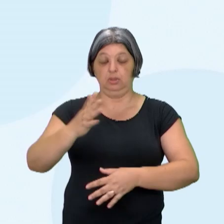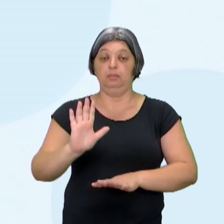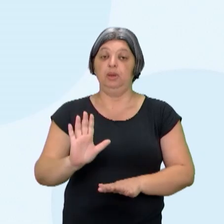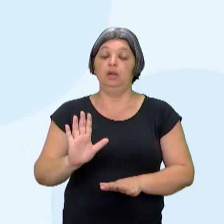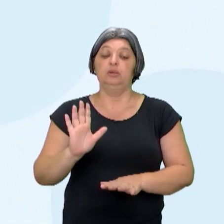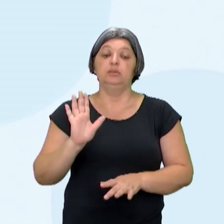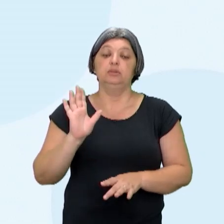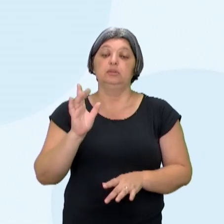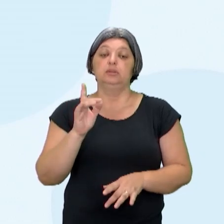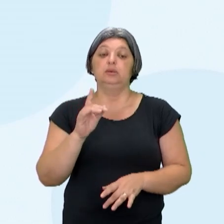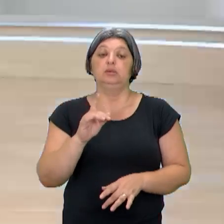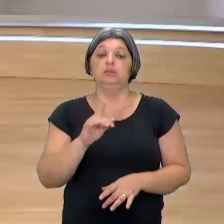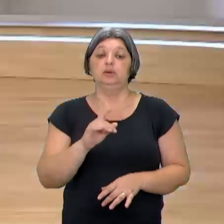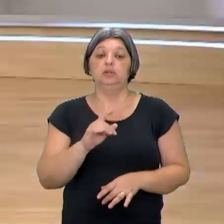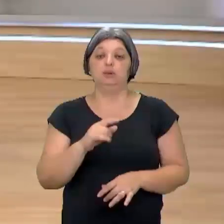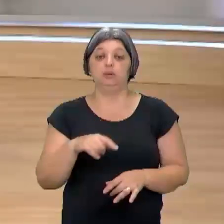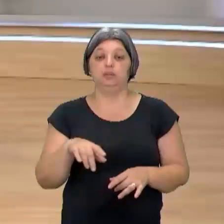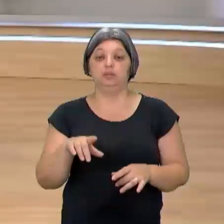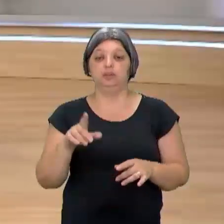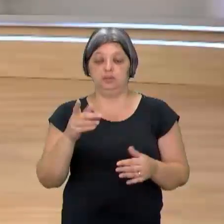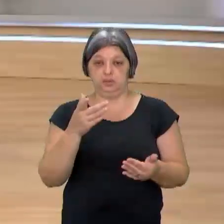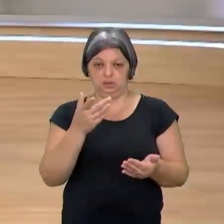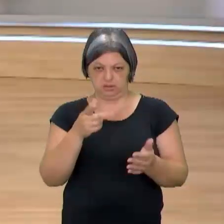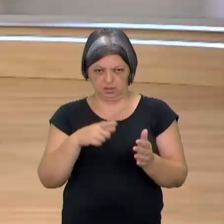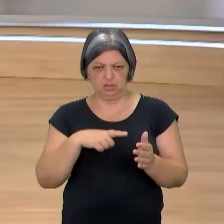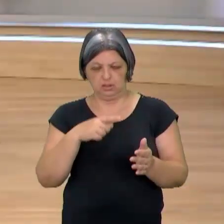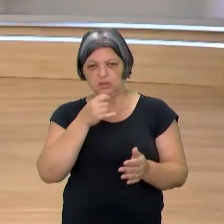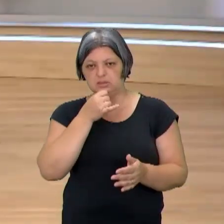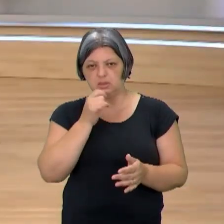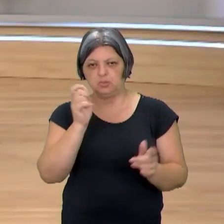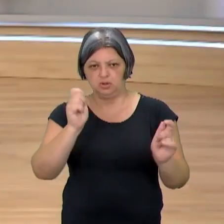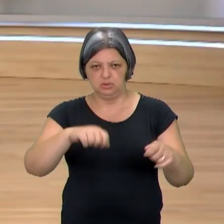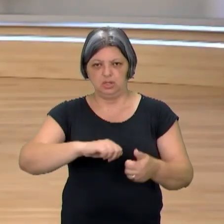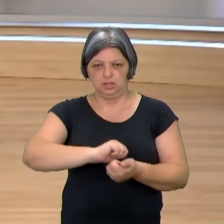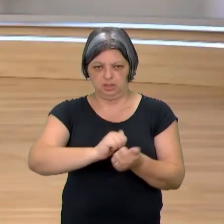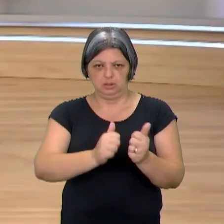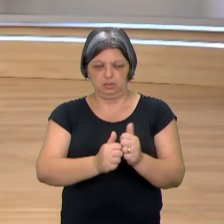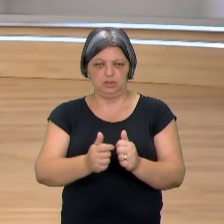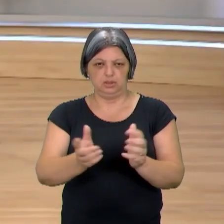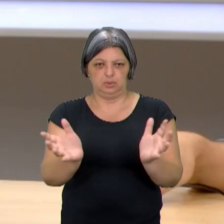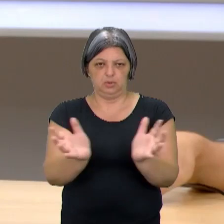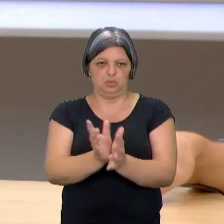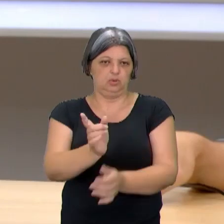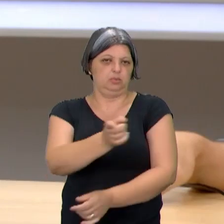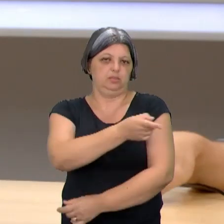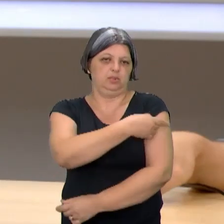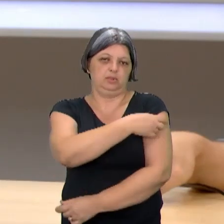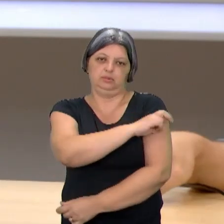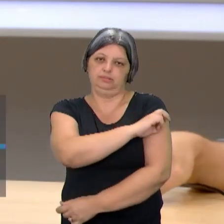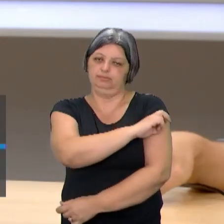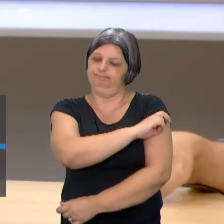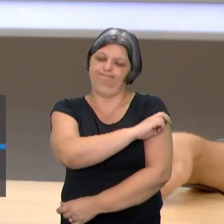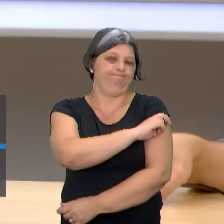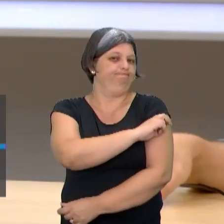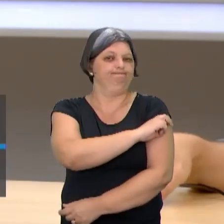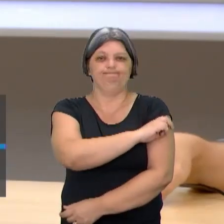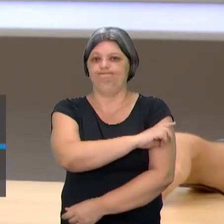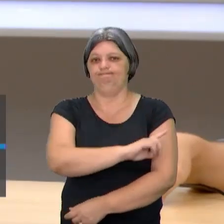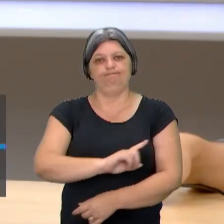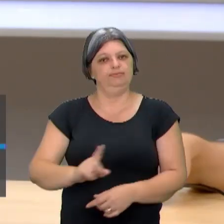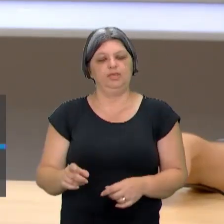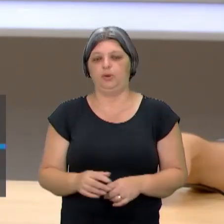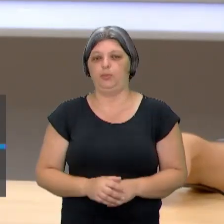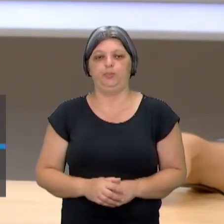antes, Débora, esse estudo de caso a gente também consegue adaptar para os anos iniciais? Não, nesse caso, eletivas